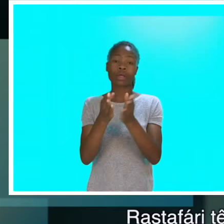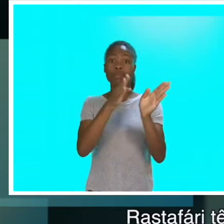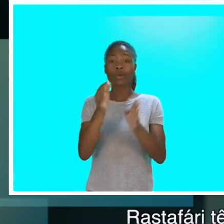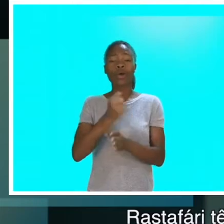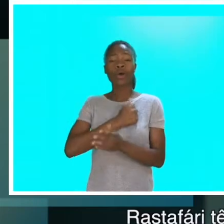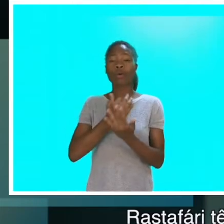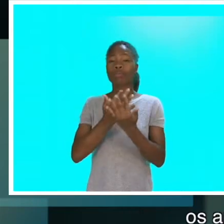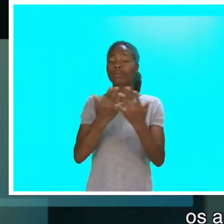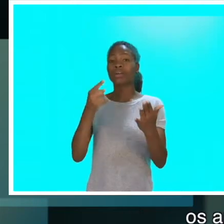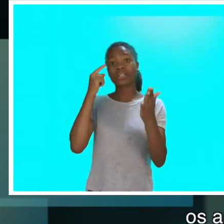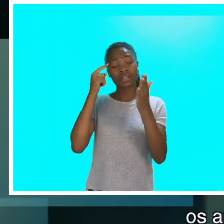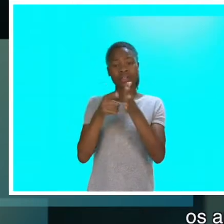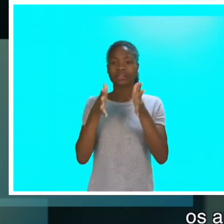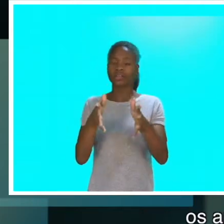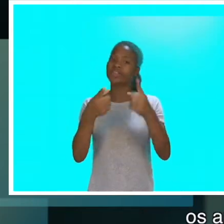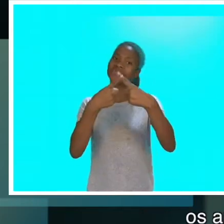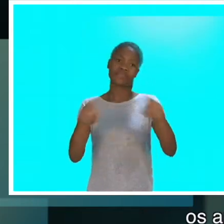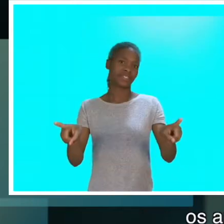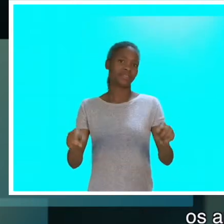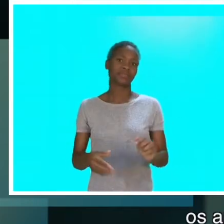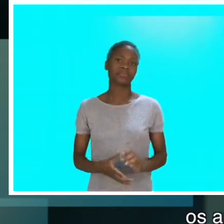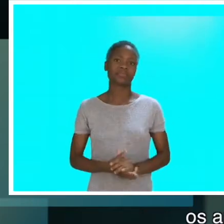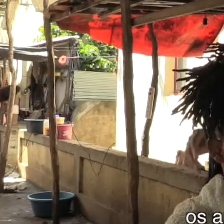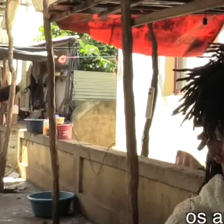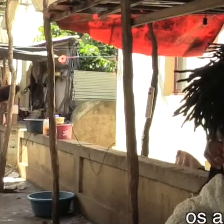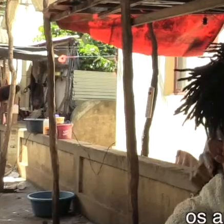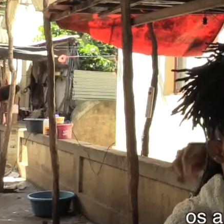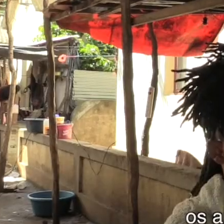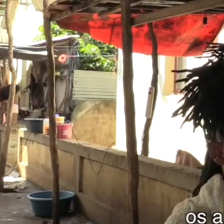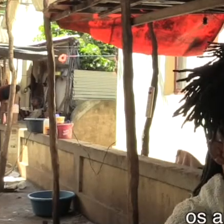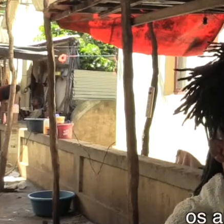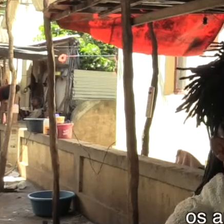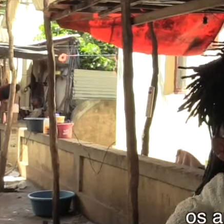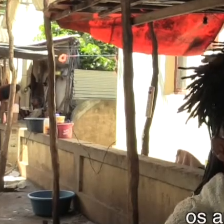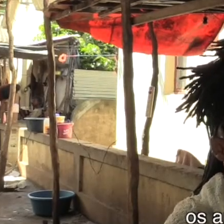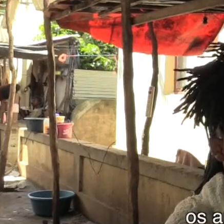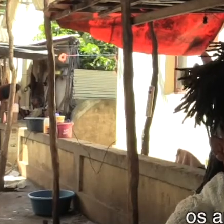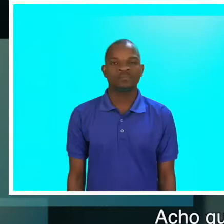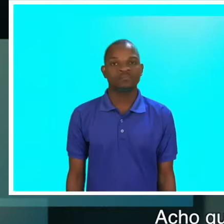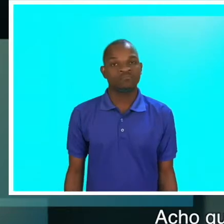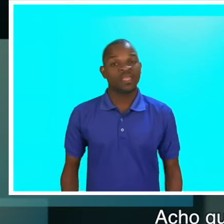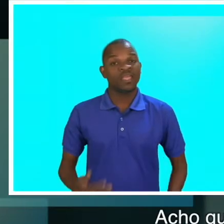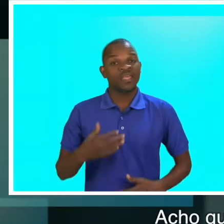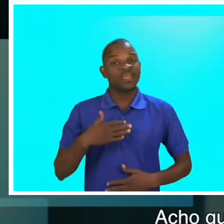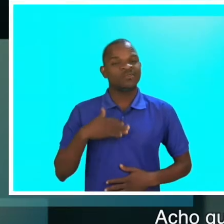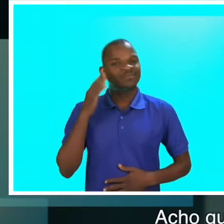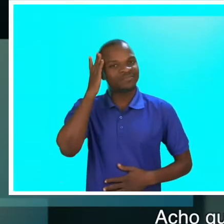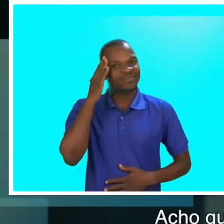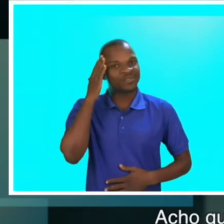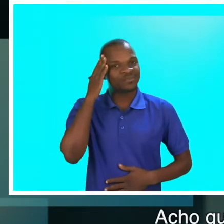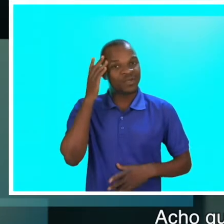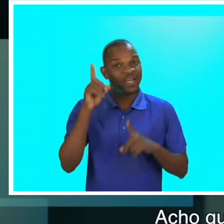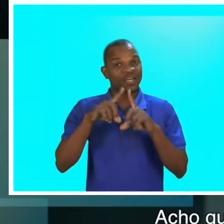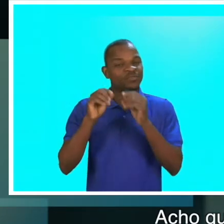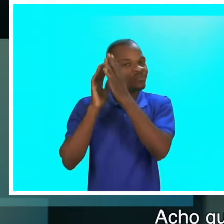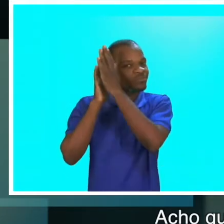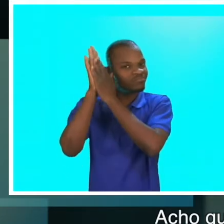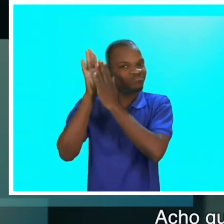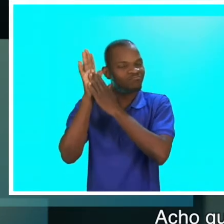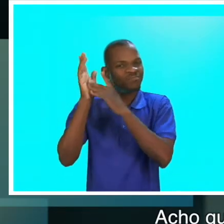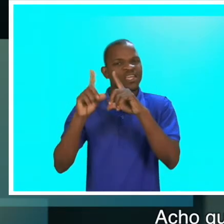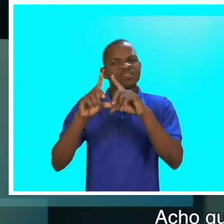surgimento do homem na terra, cujos apreciadores deste estilo têm pensamento diferente. Eu acho que o estado